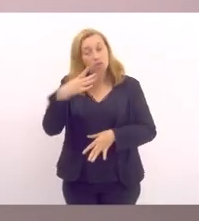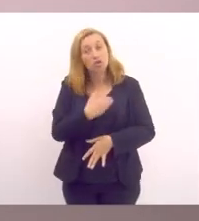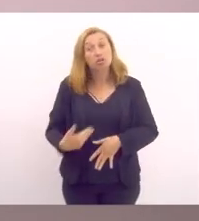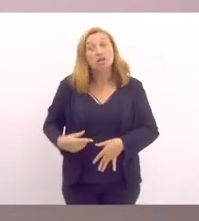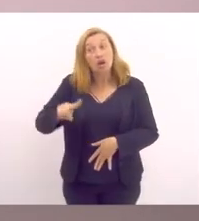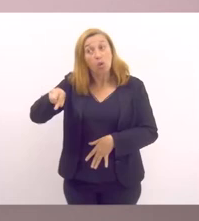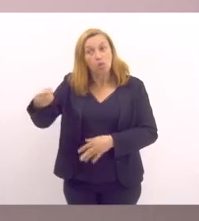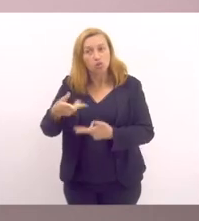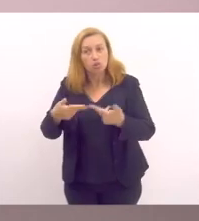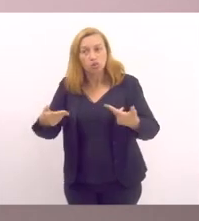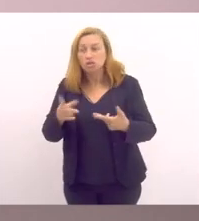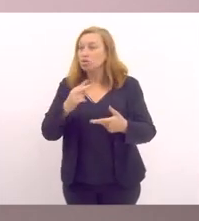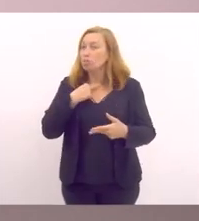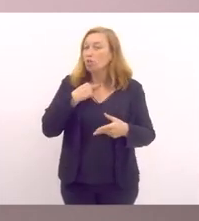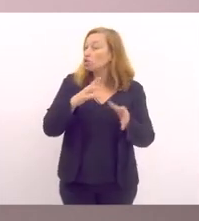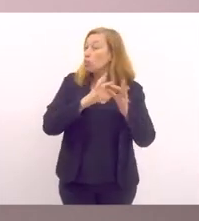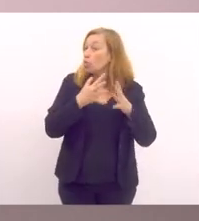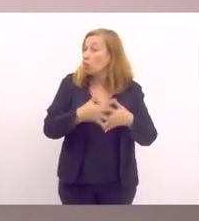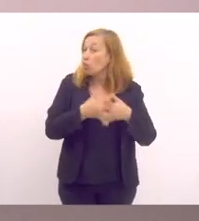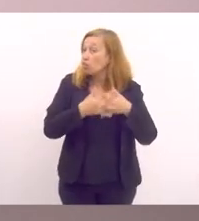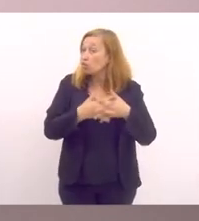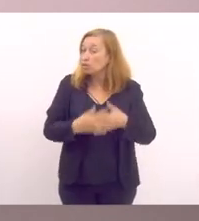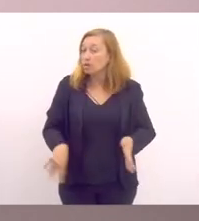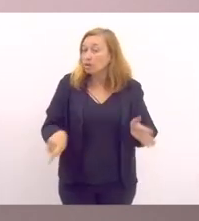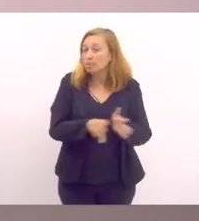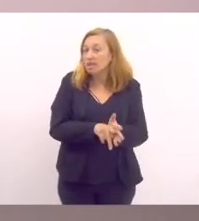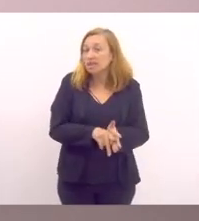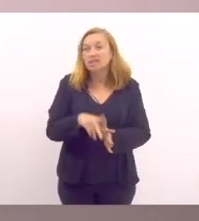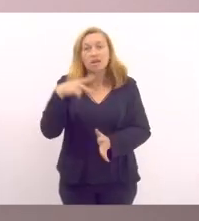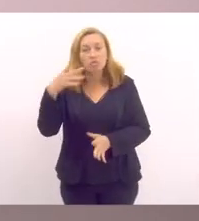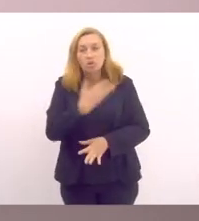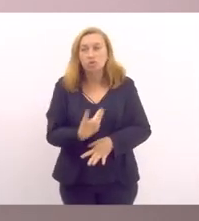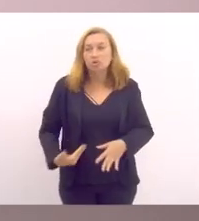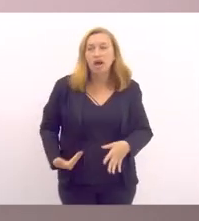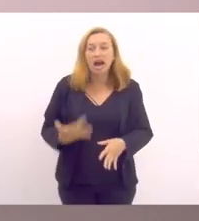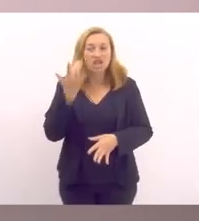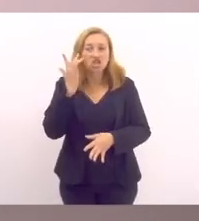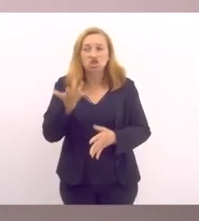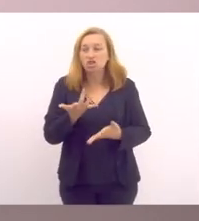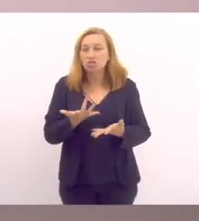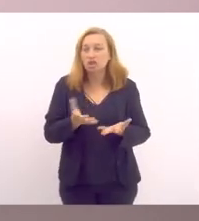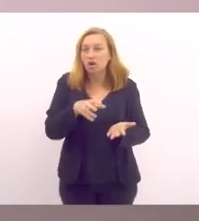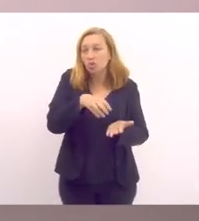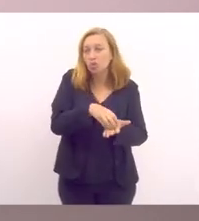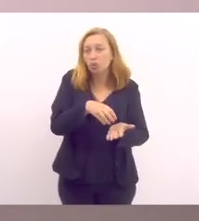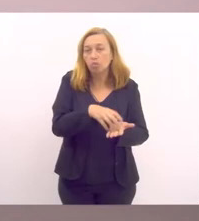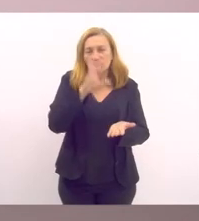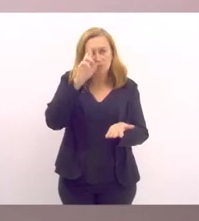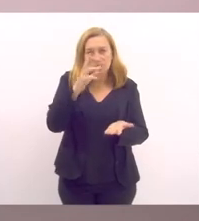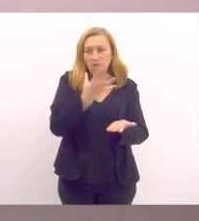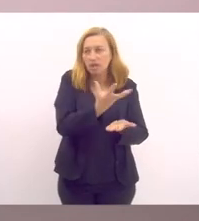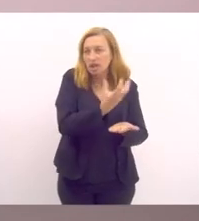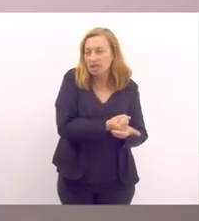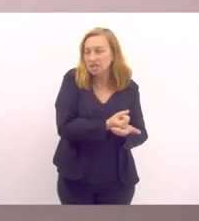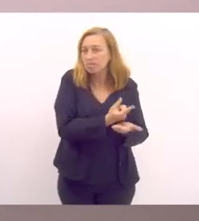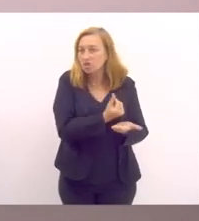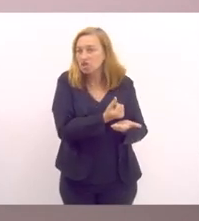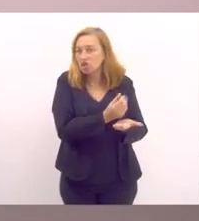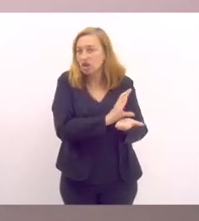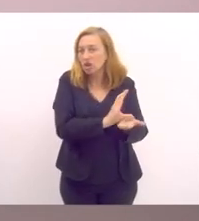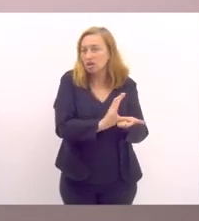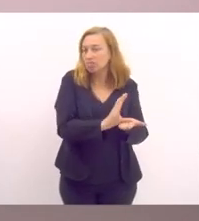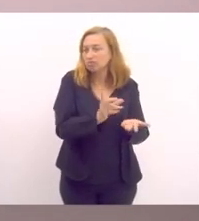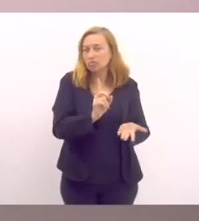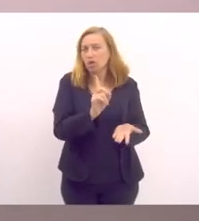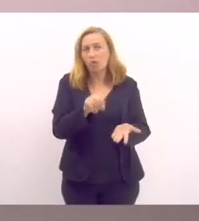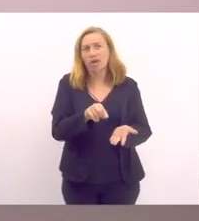coisa. Agora, não dá para confundir o fazer parte da política pública com ser um órgão, senão daqui a pouco o governo vai ter que nomear a gente para as EGRs,